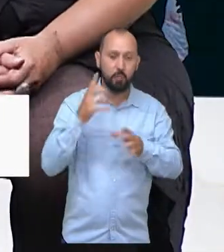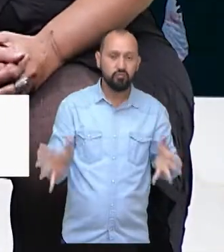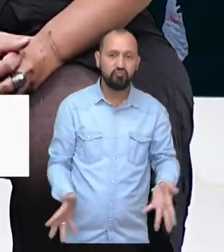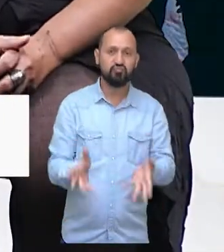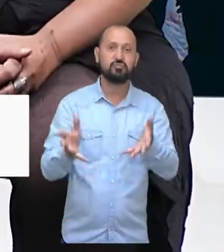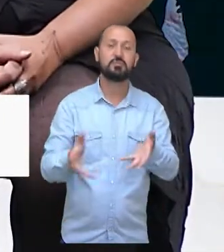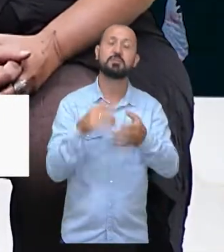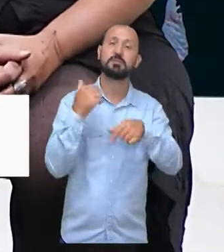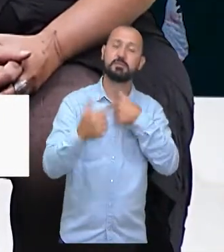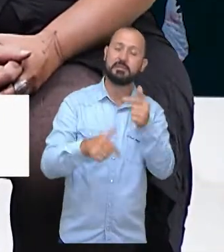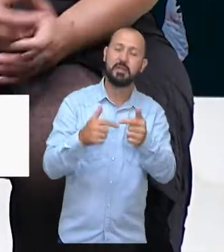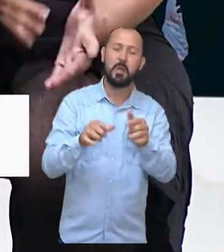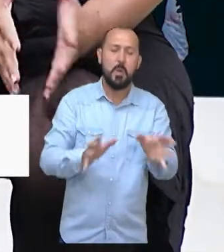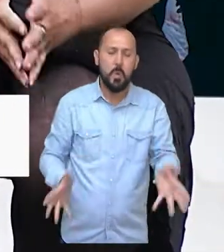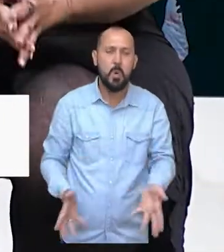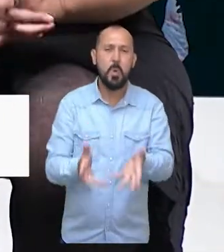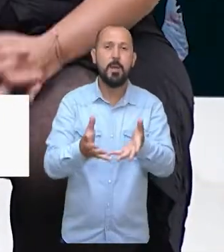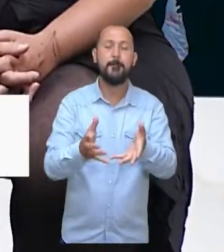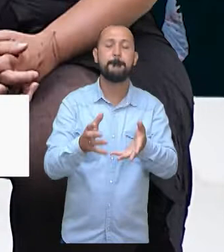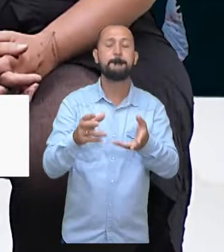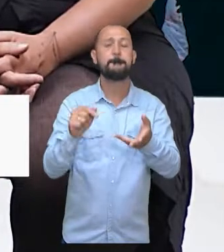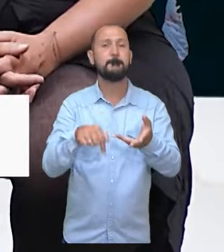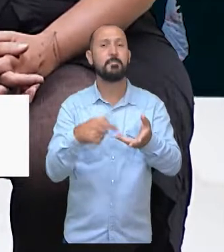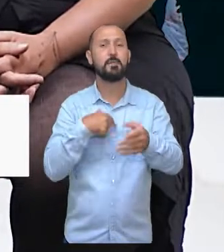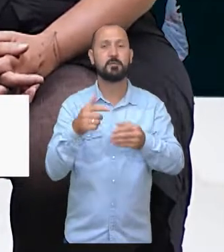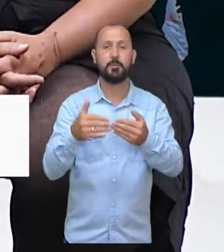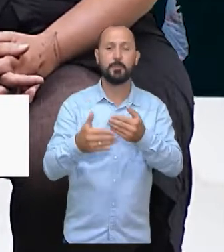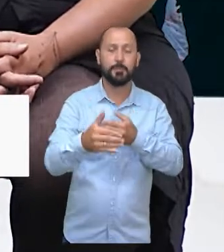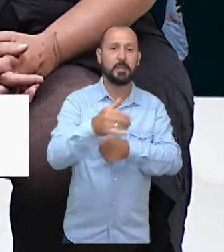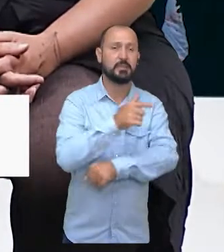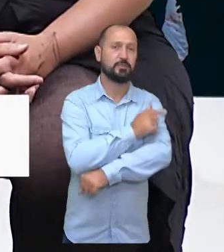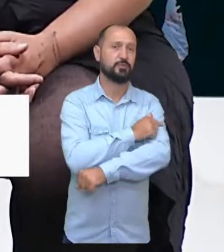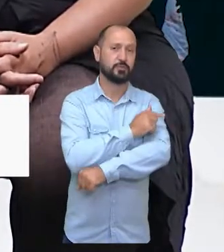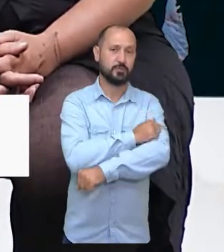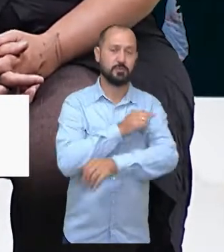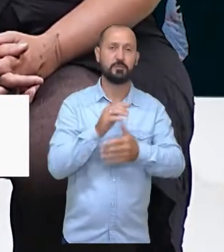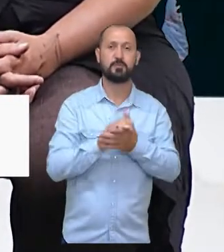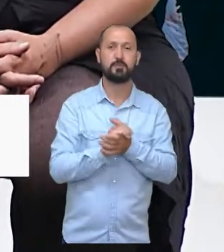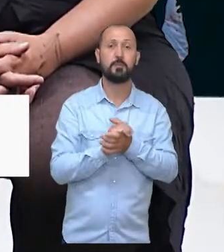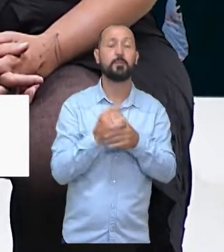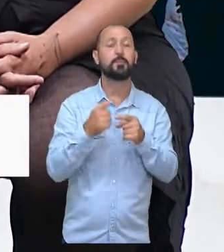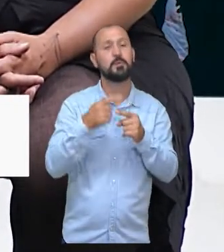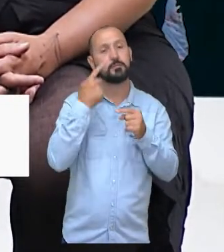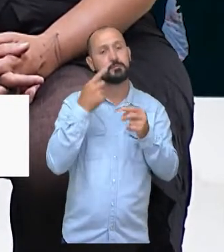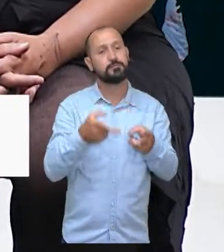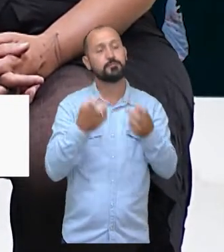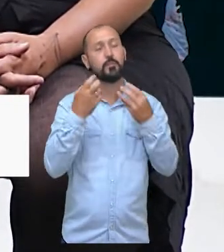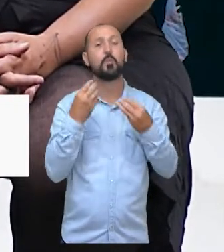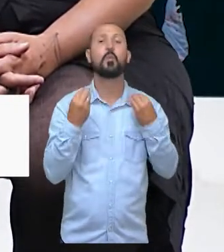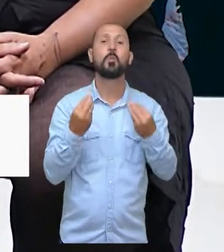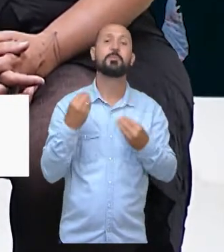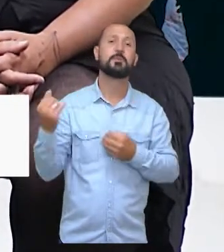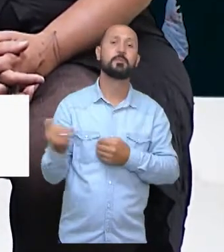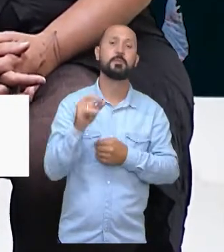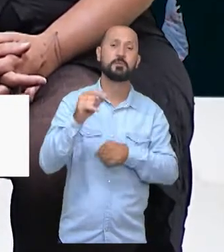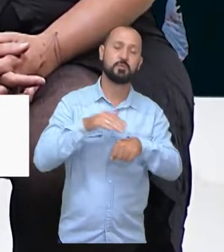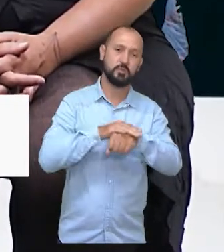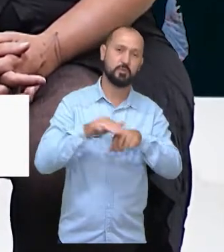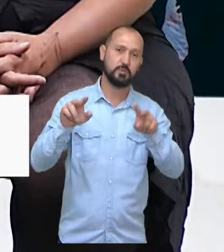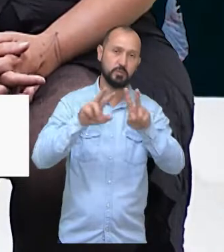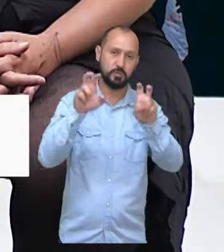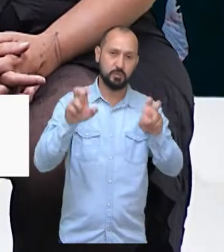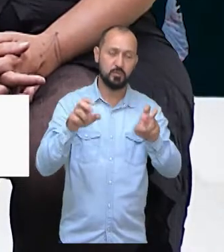trabalhado muito, né, nessa gestão atual, porque a gente vê o quanto é importante que a gente fale sobre isso, né? A